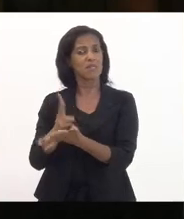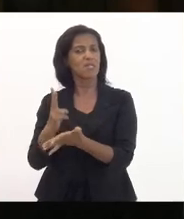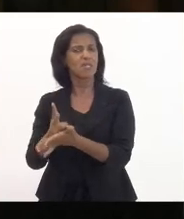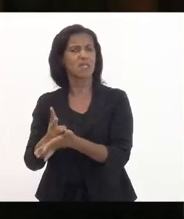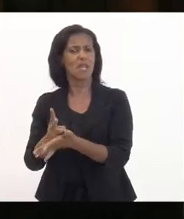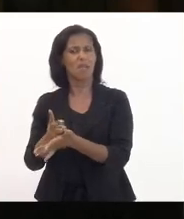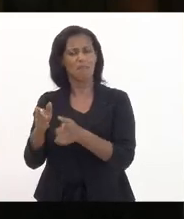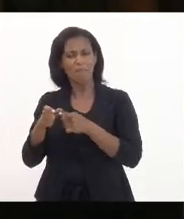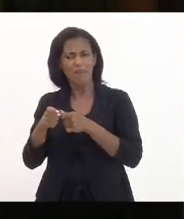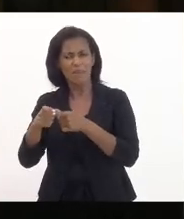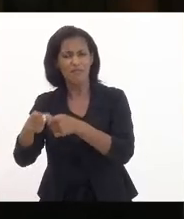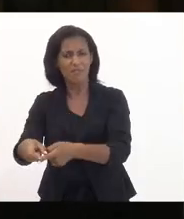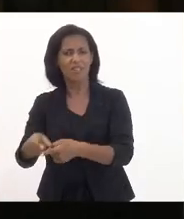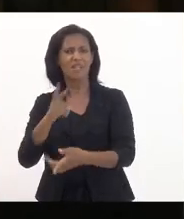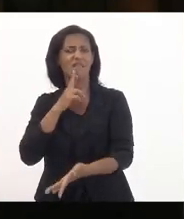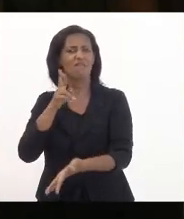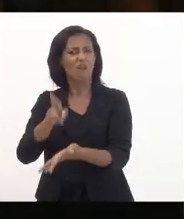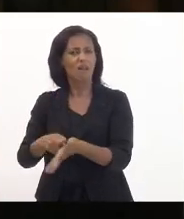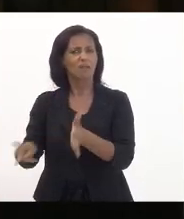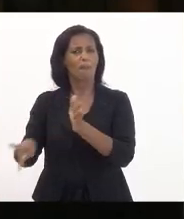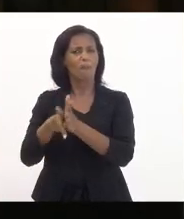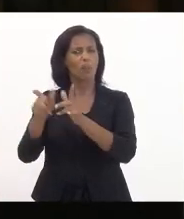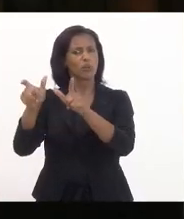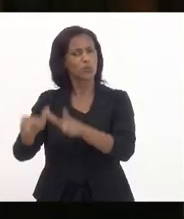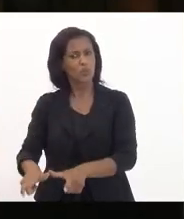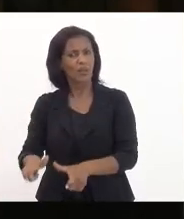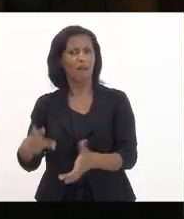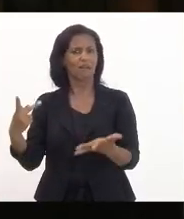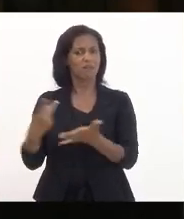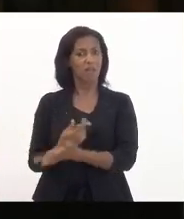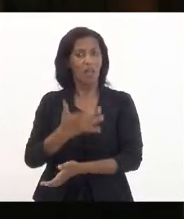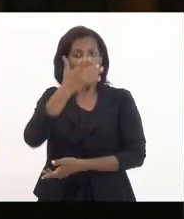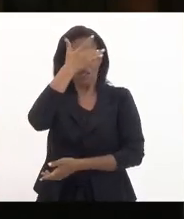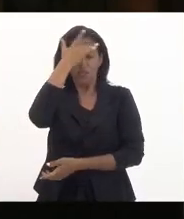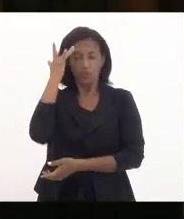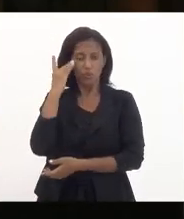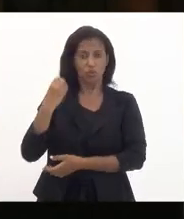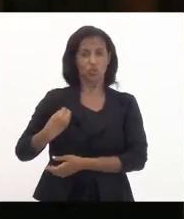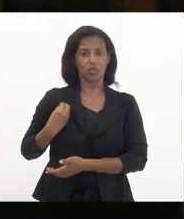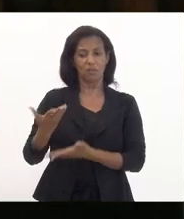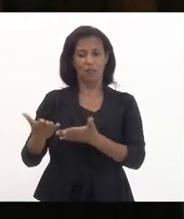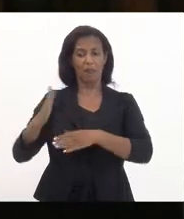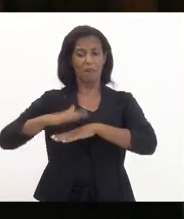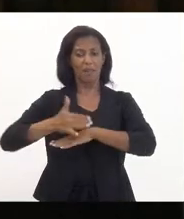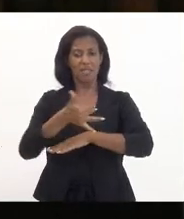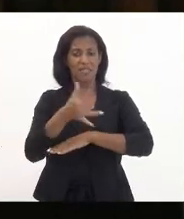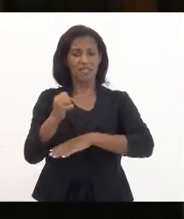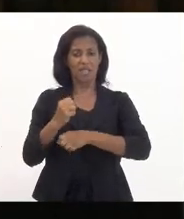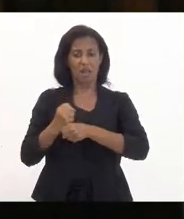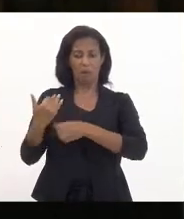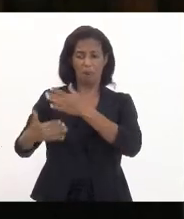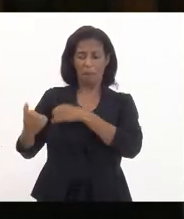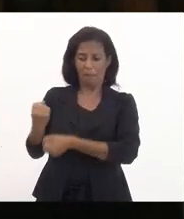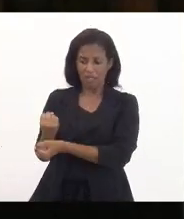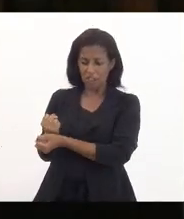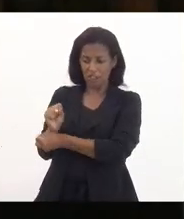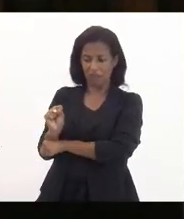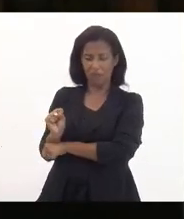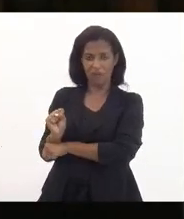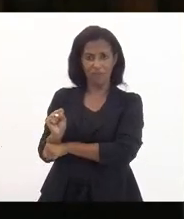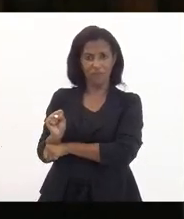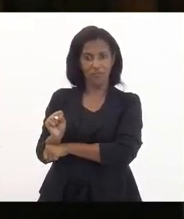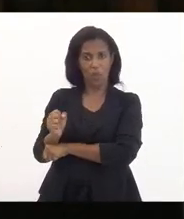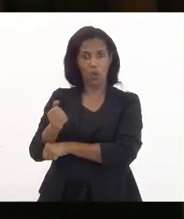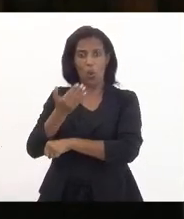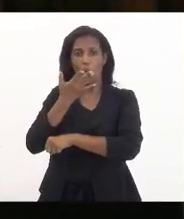na periferia, porque tem uma razão histórica para isso acontecer. As pessoas que há pouco mais de 100 anos estavam escravizadas, portanto, de